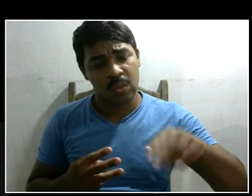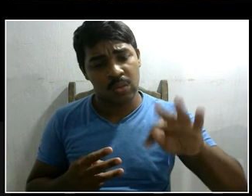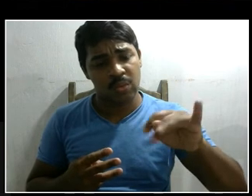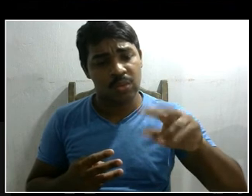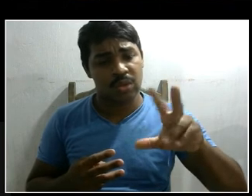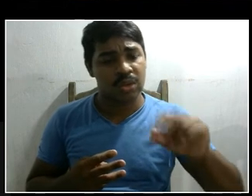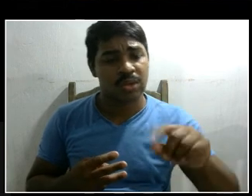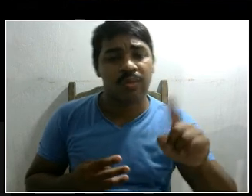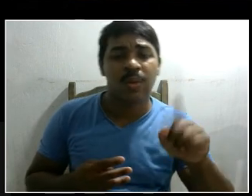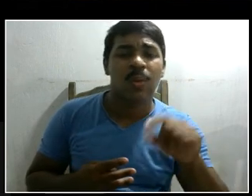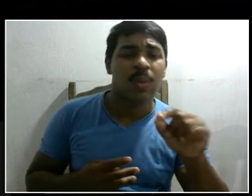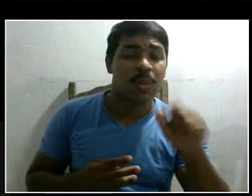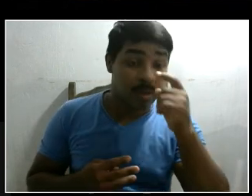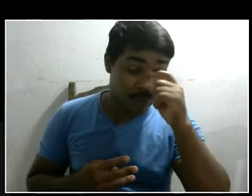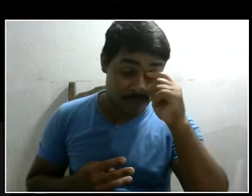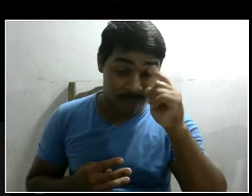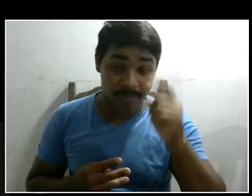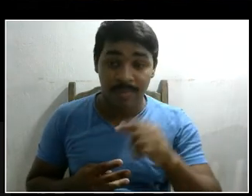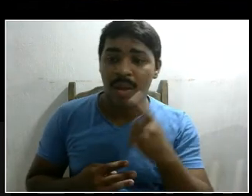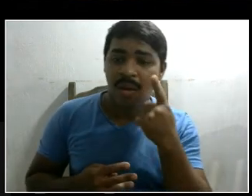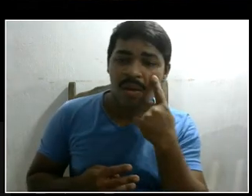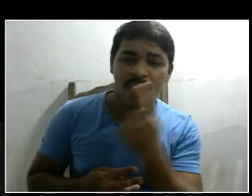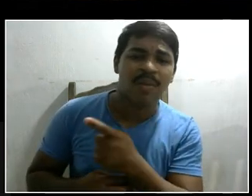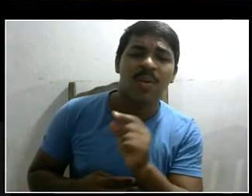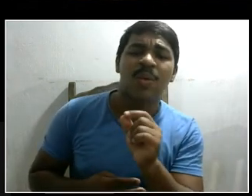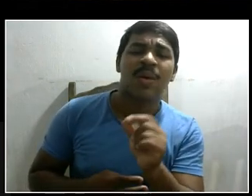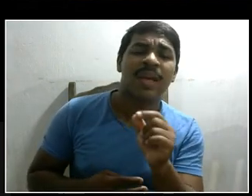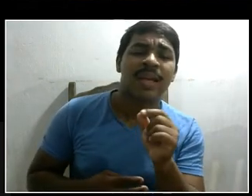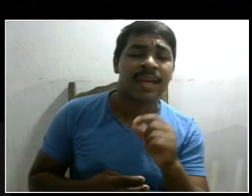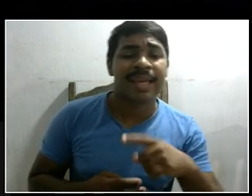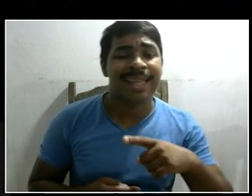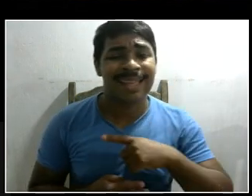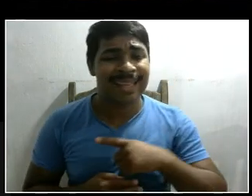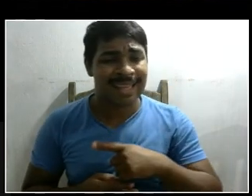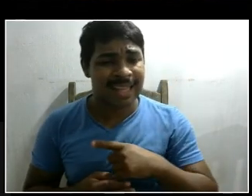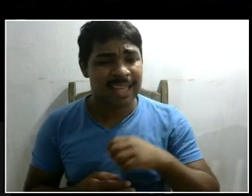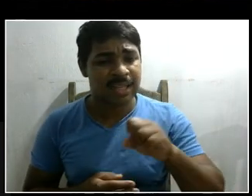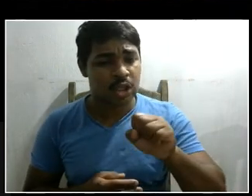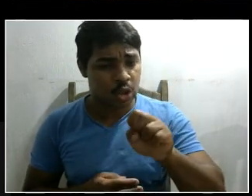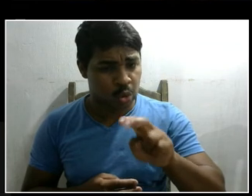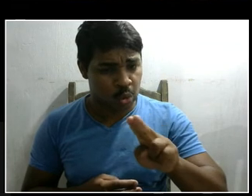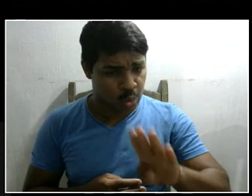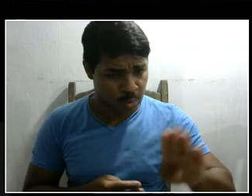intercelular, certo? Aqui faltou um R, tá, gente? É intercelular. Então,